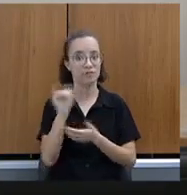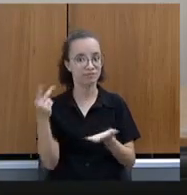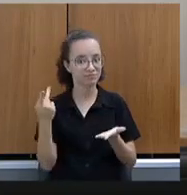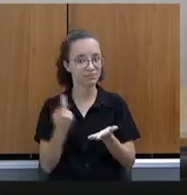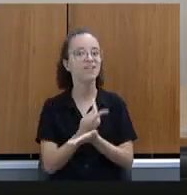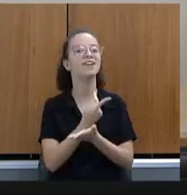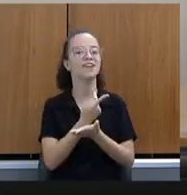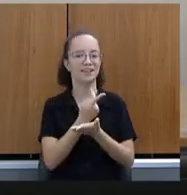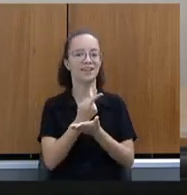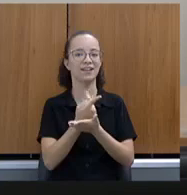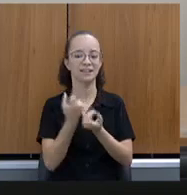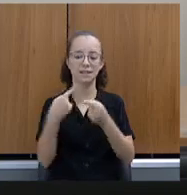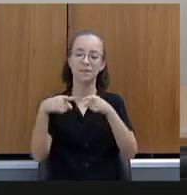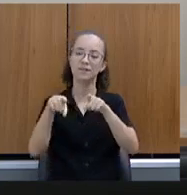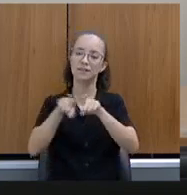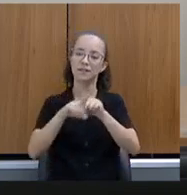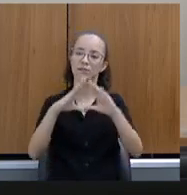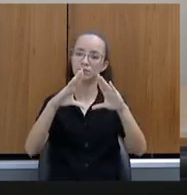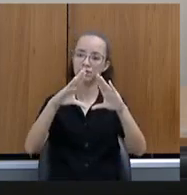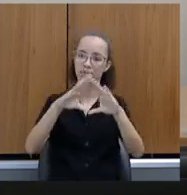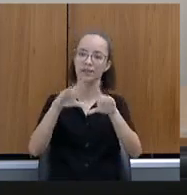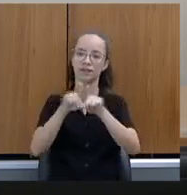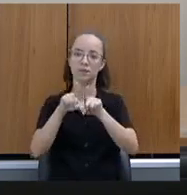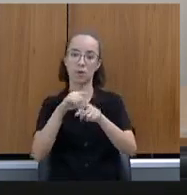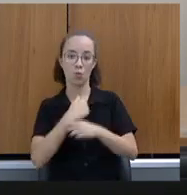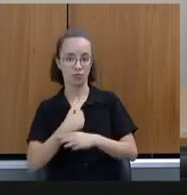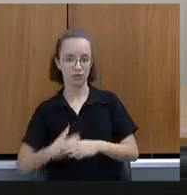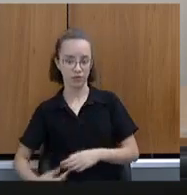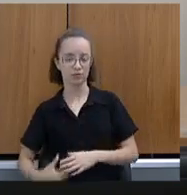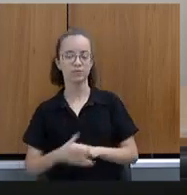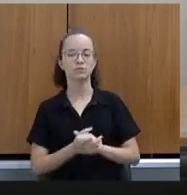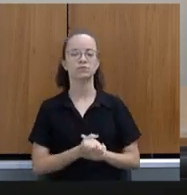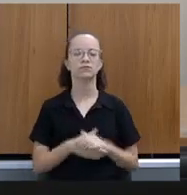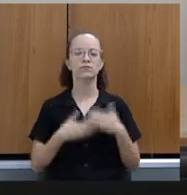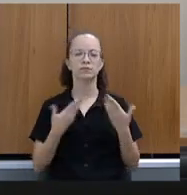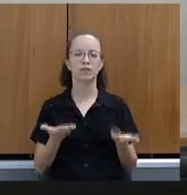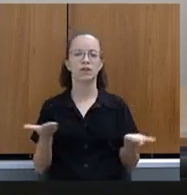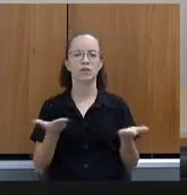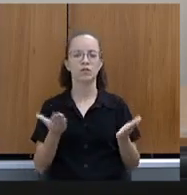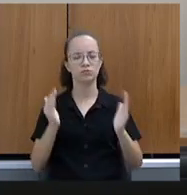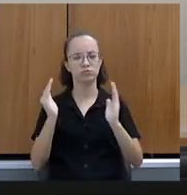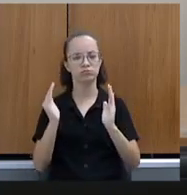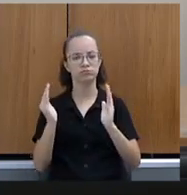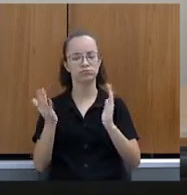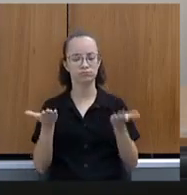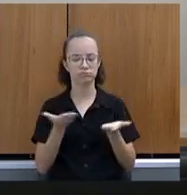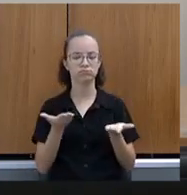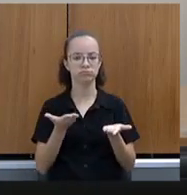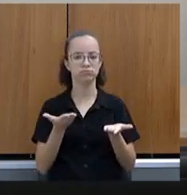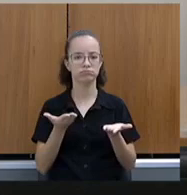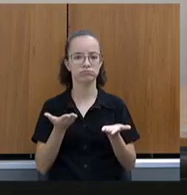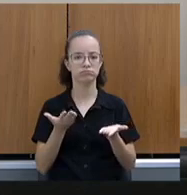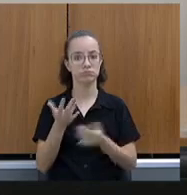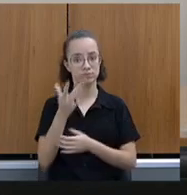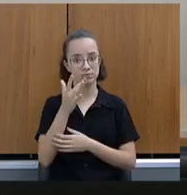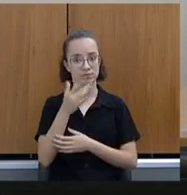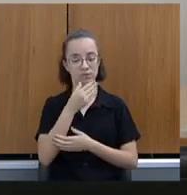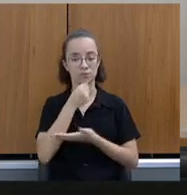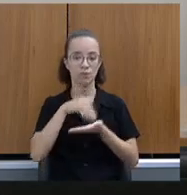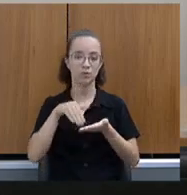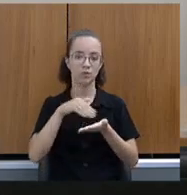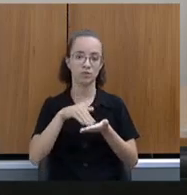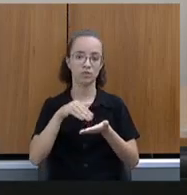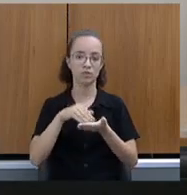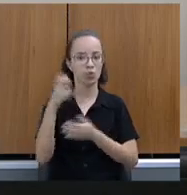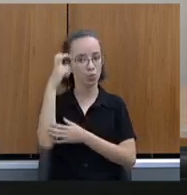nessa parceria da Assembleia junto com o governo do estado portanto nesse momento eu passo a palavra para o nosso Secretário